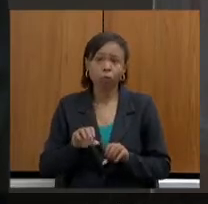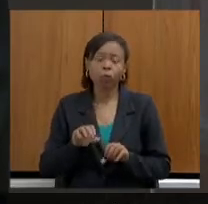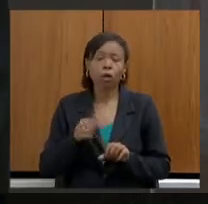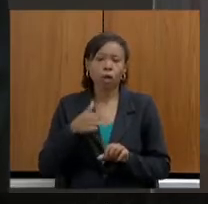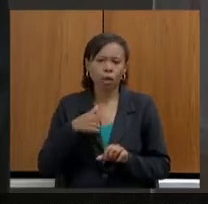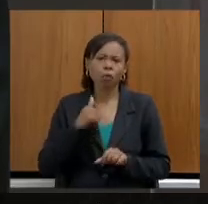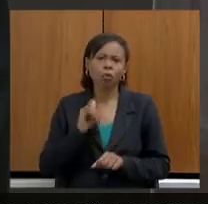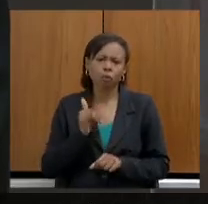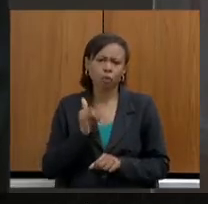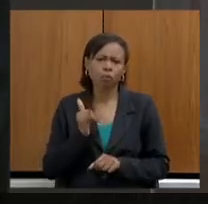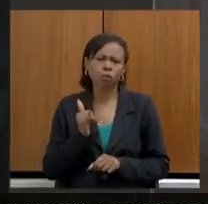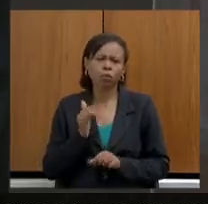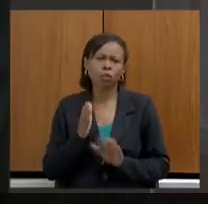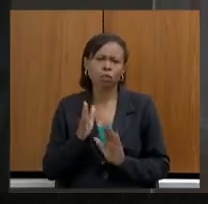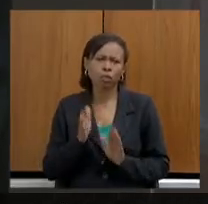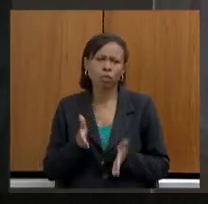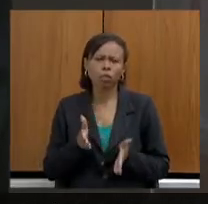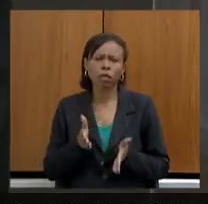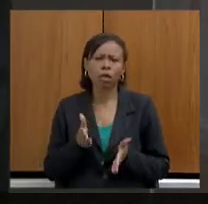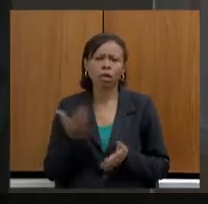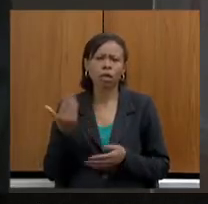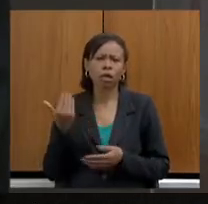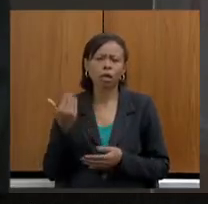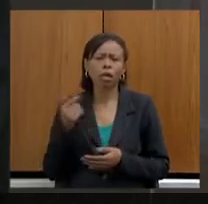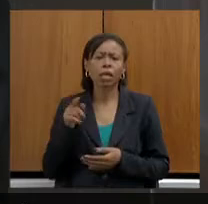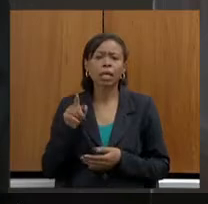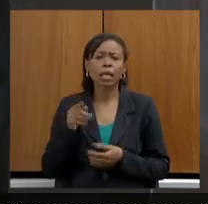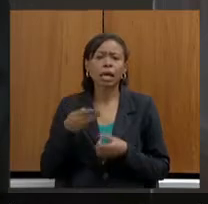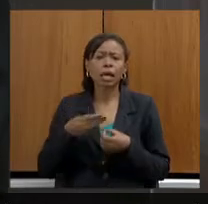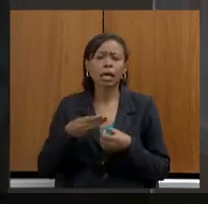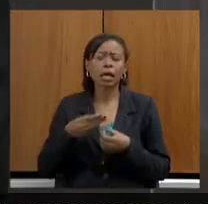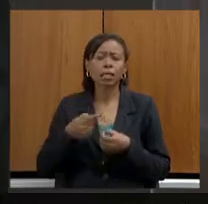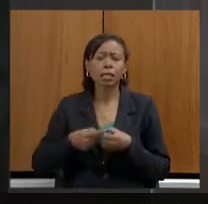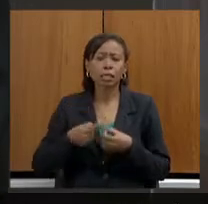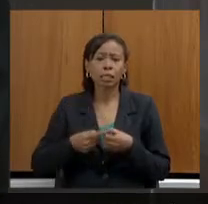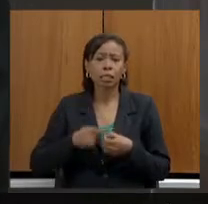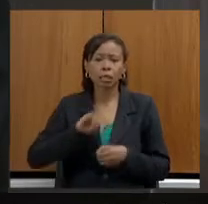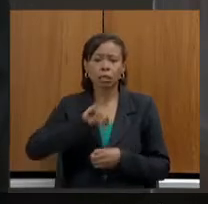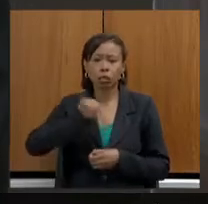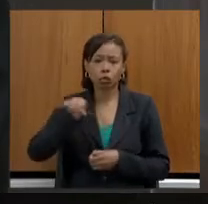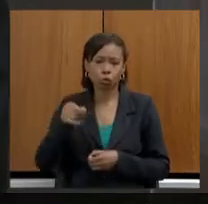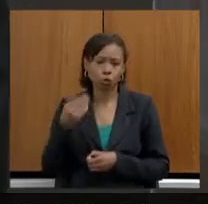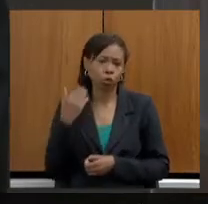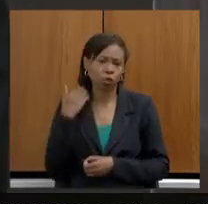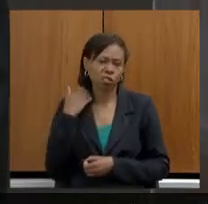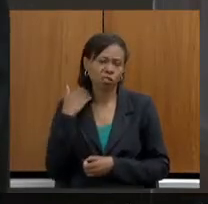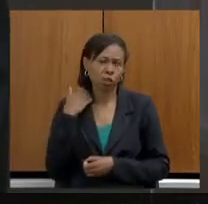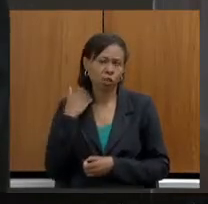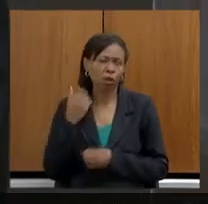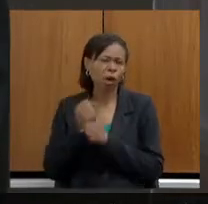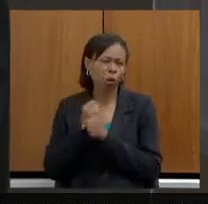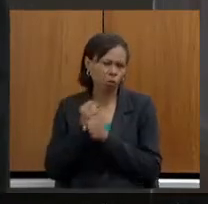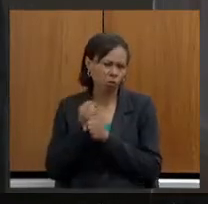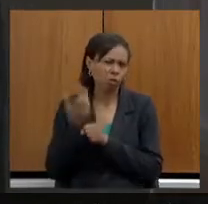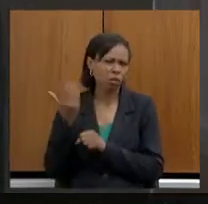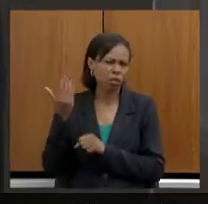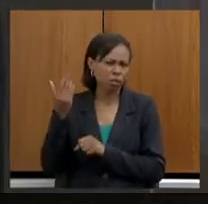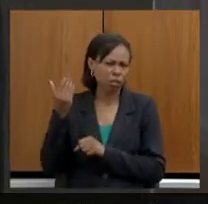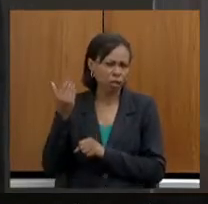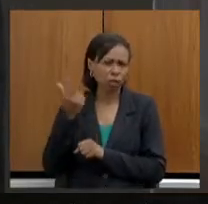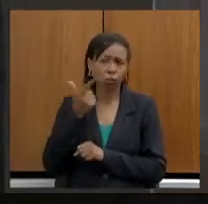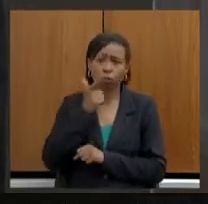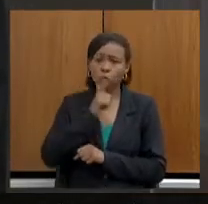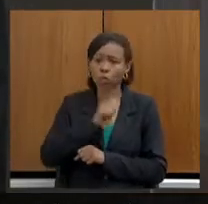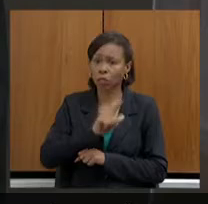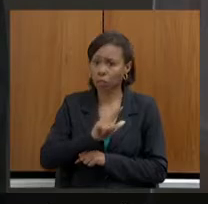Beatriz em no minicipio de Fora houve um processo já alguns anos atrás a gente conseguiu